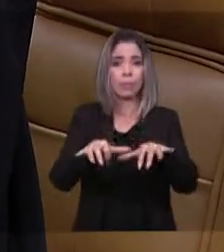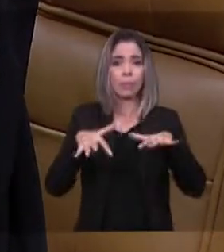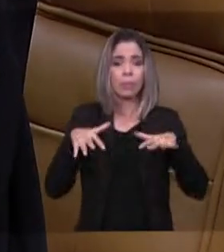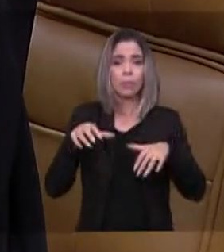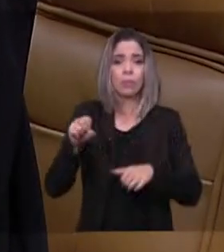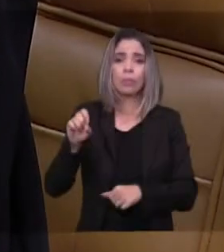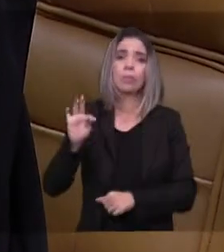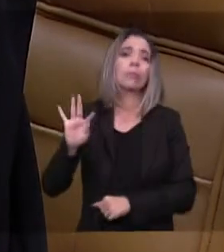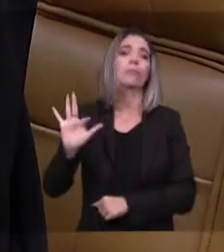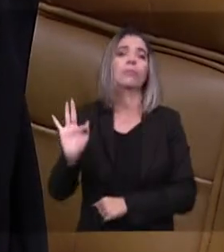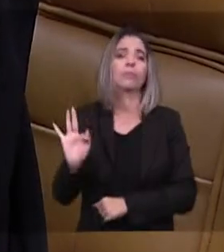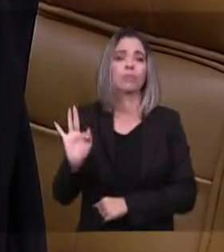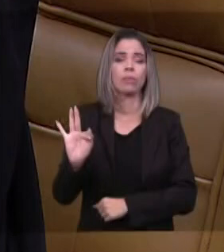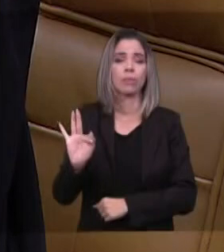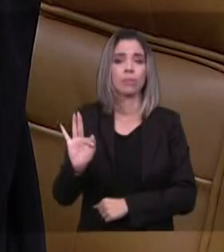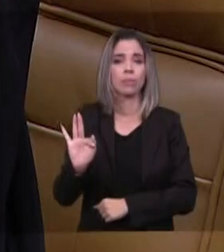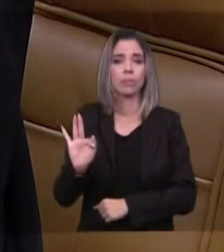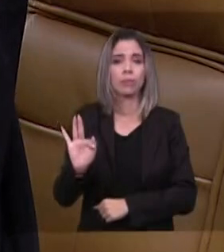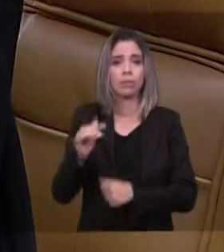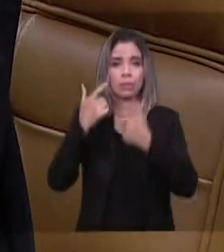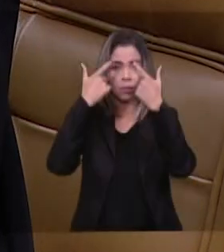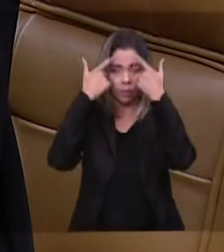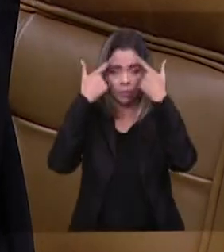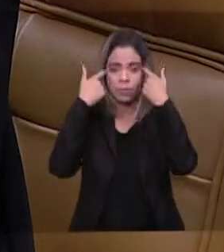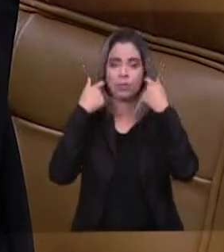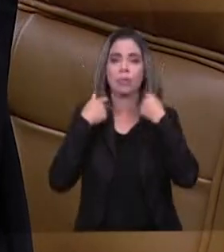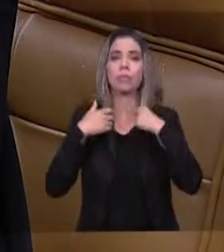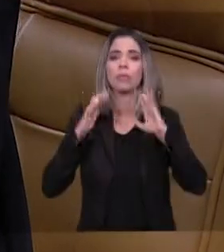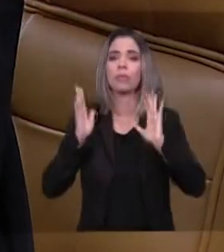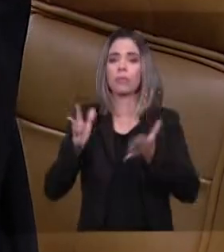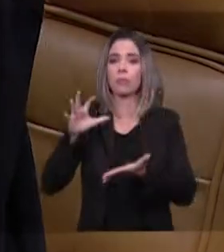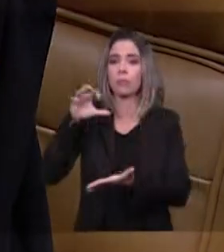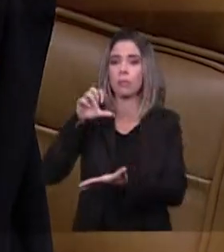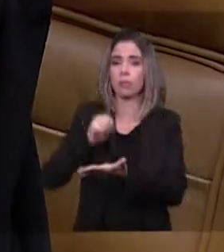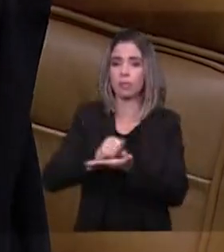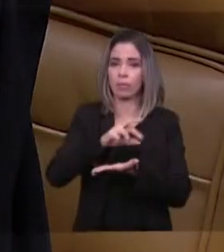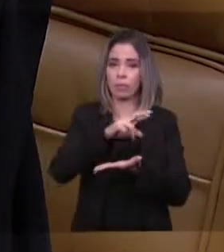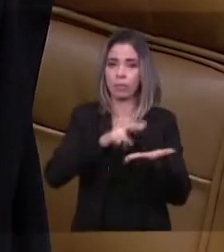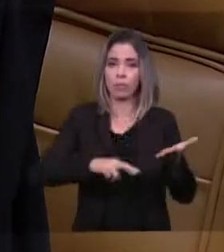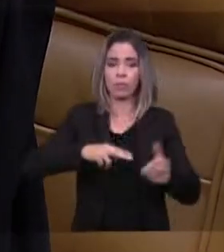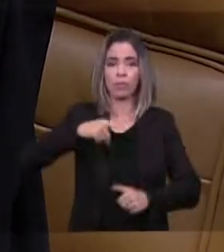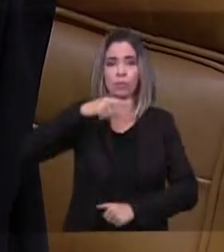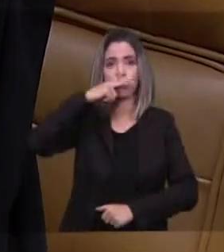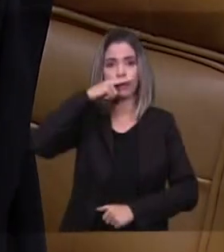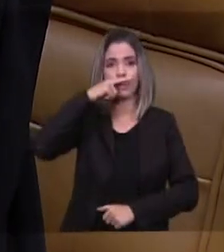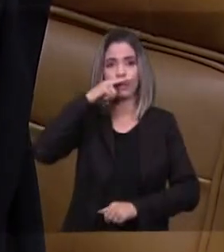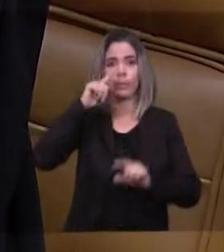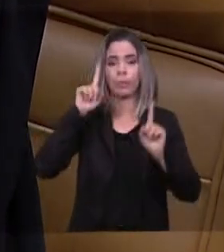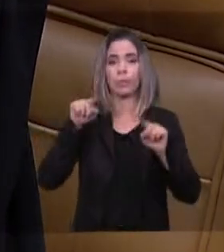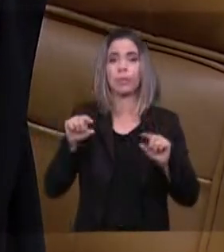deste Supremo Tribunal Federal, como já registrou o eminente relator Edson Fachin,